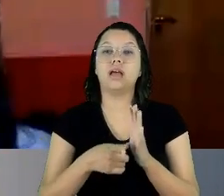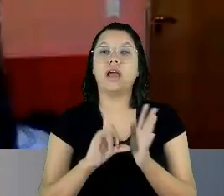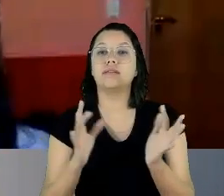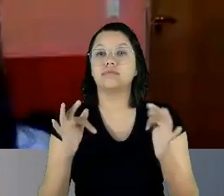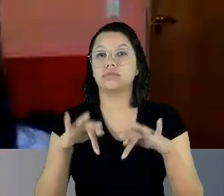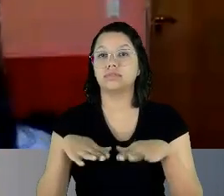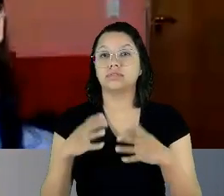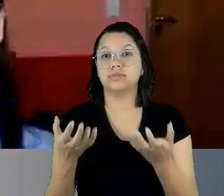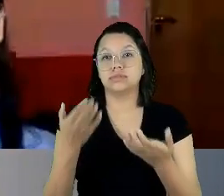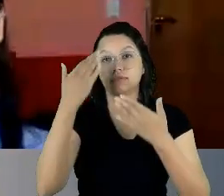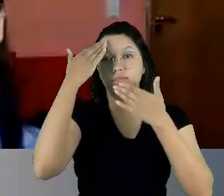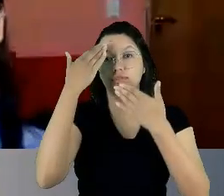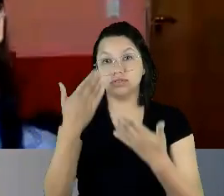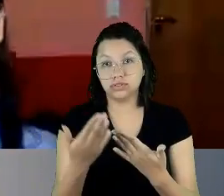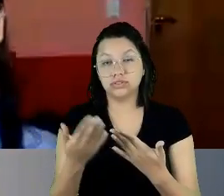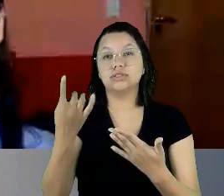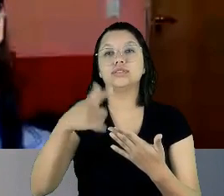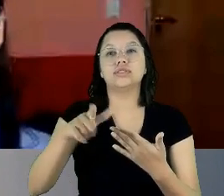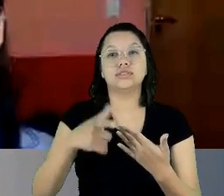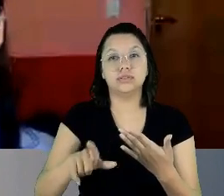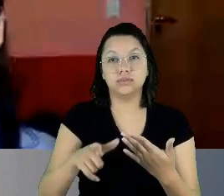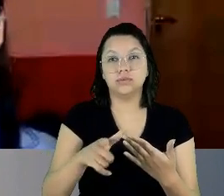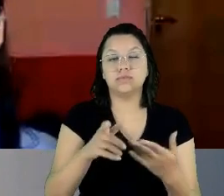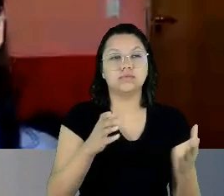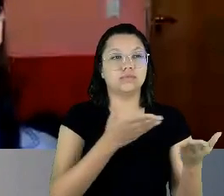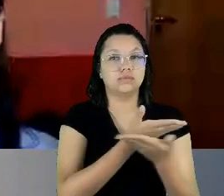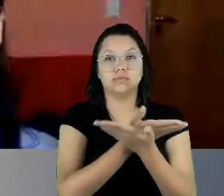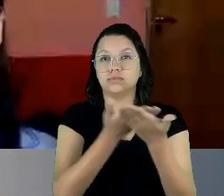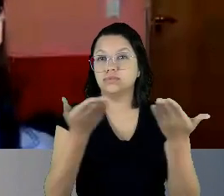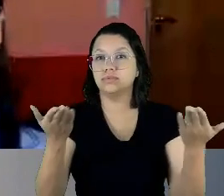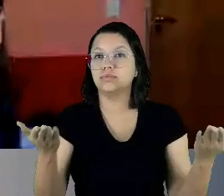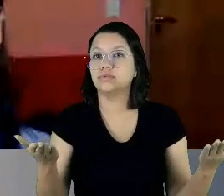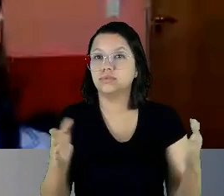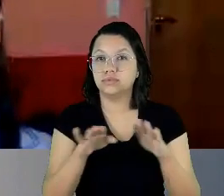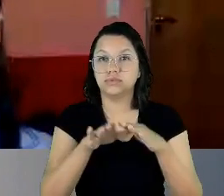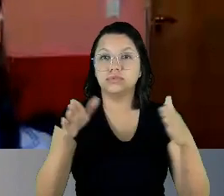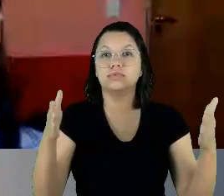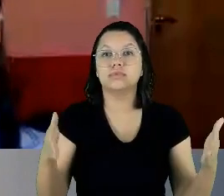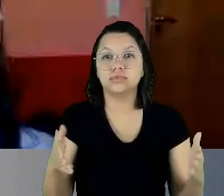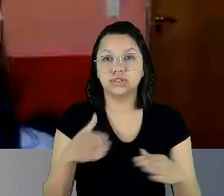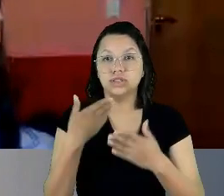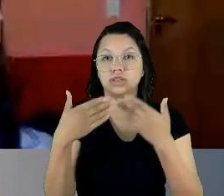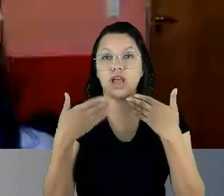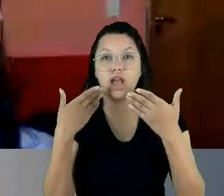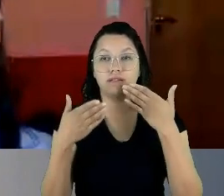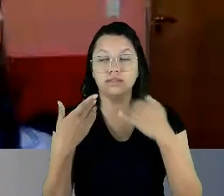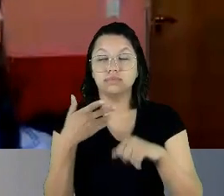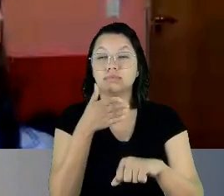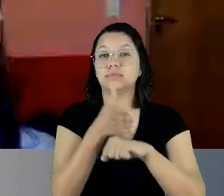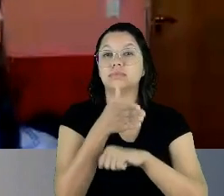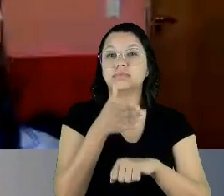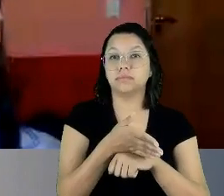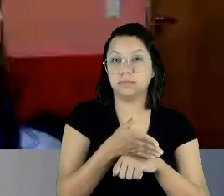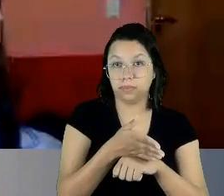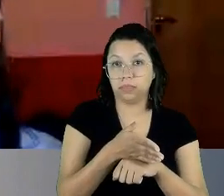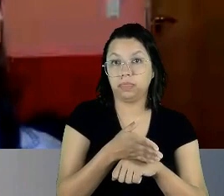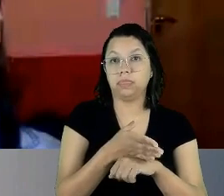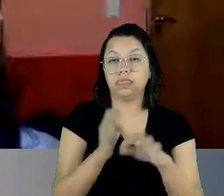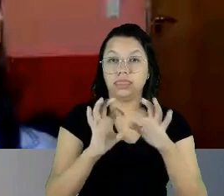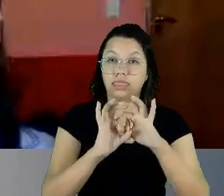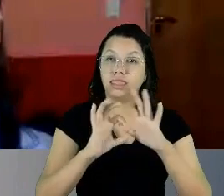de encerrar, gostaria de agradecer novamente as integrantes dessa roda de conversa, pela participação,